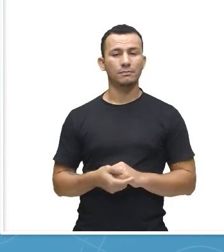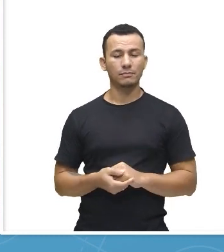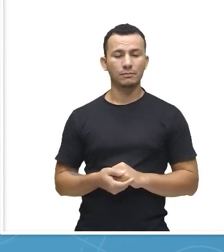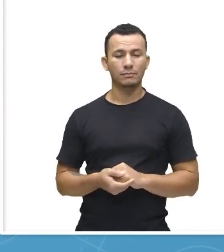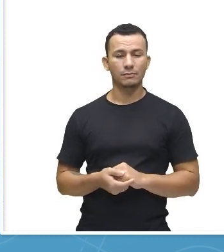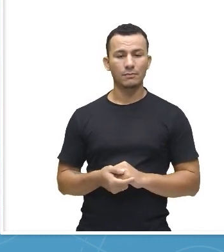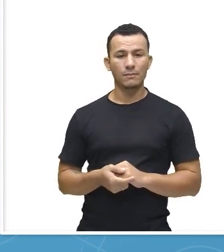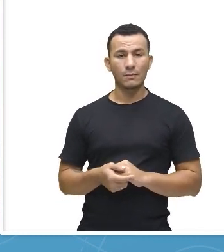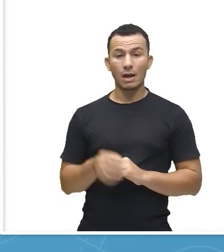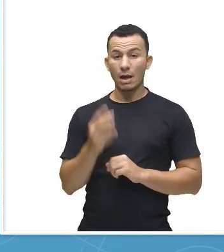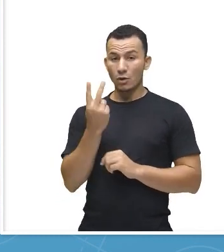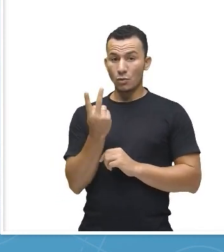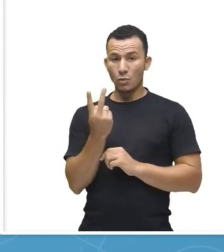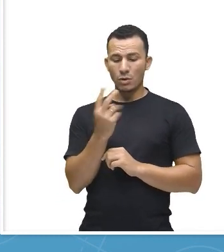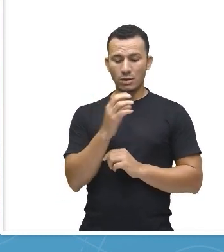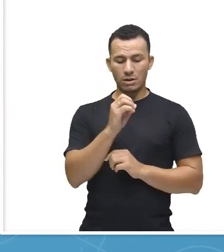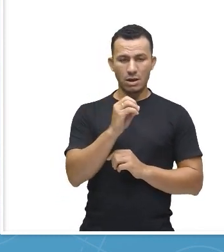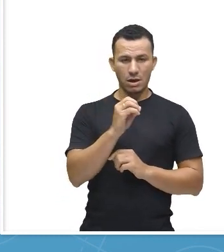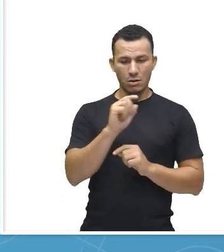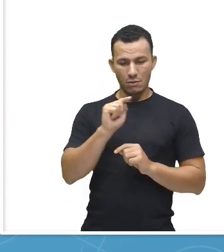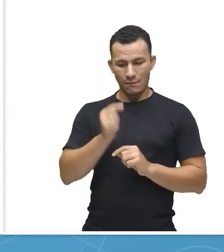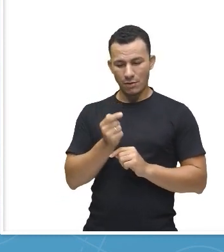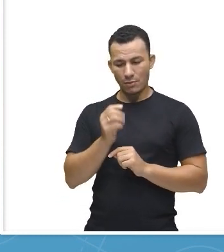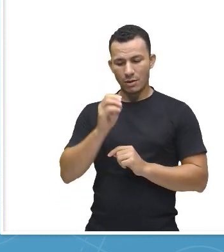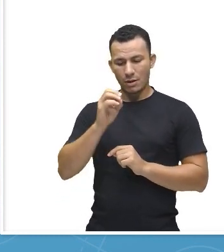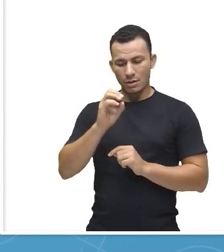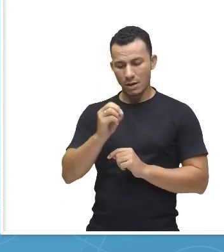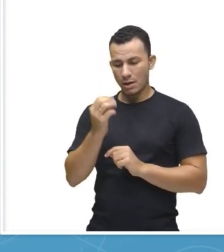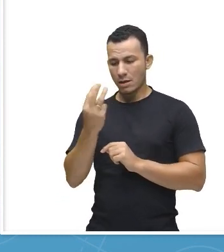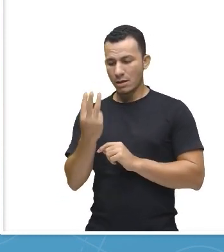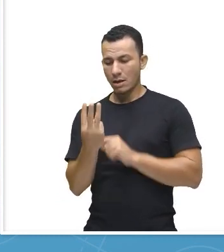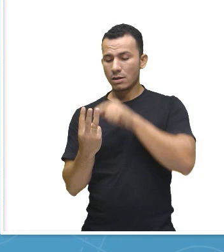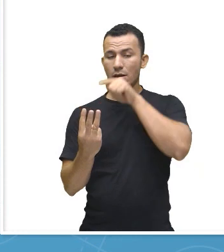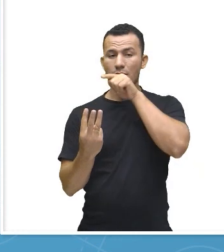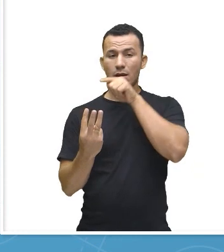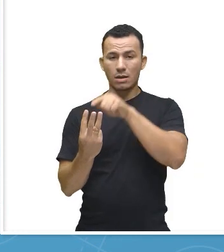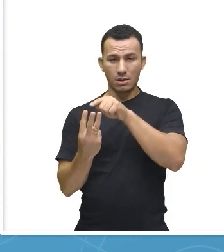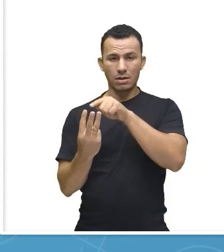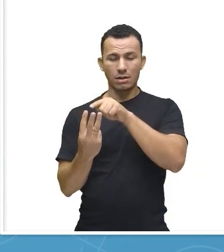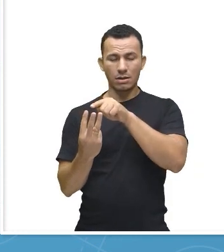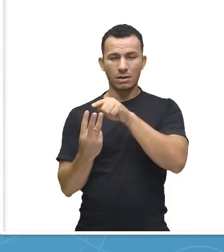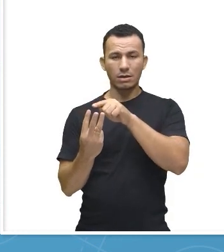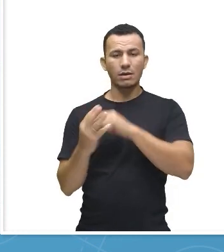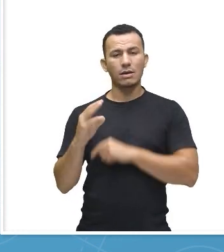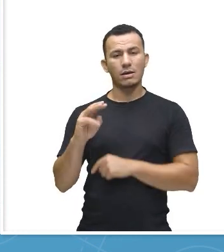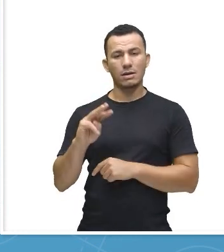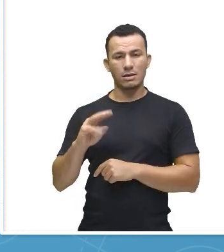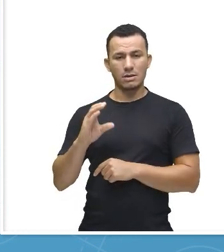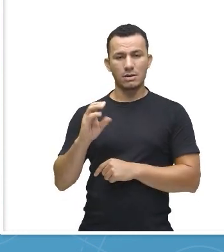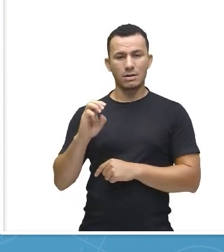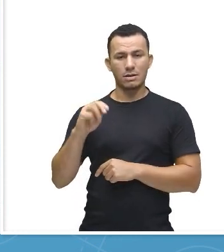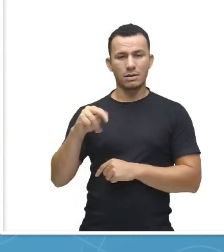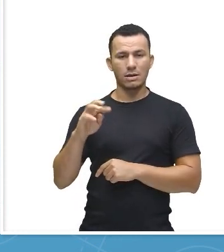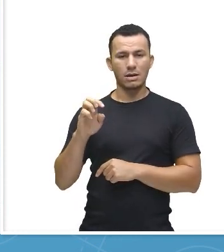ó? São duas, ele está lá na segunda casa, é a casa dos centésimos. Então, é 3